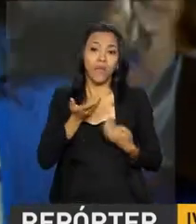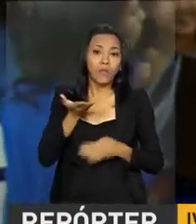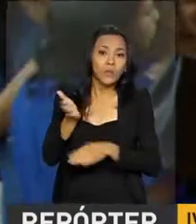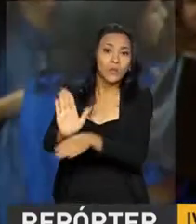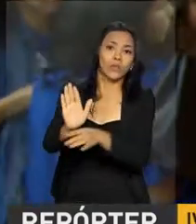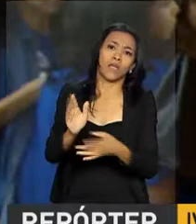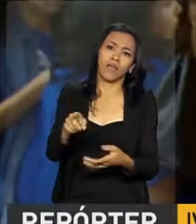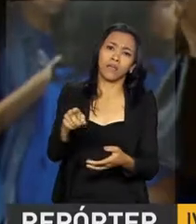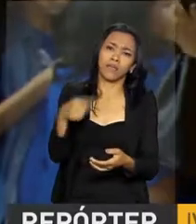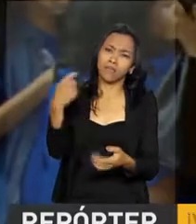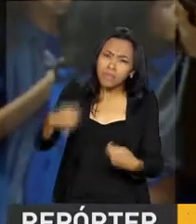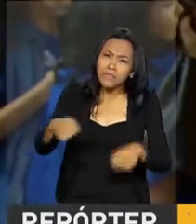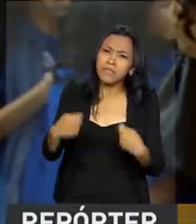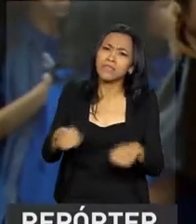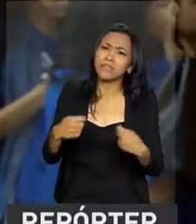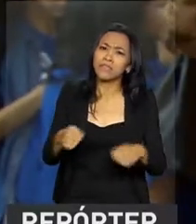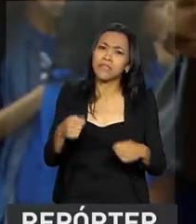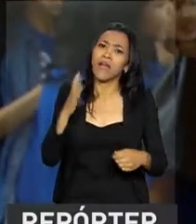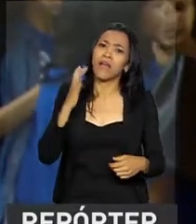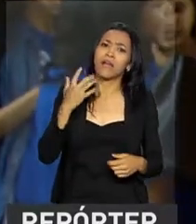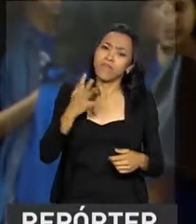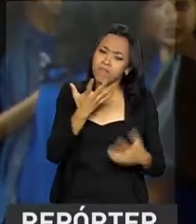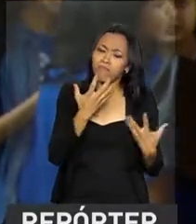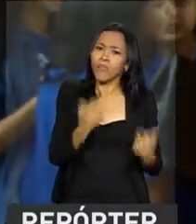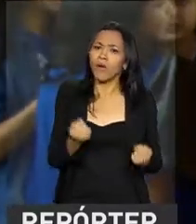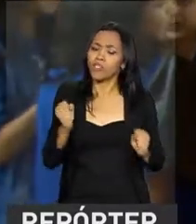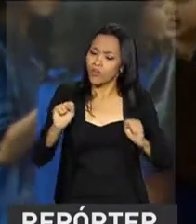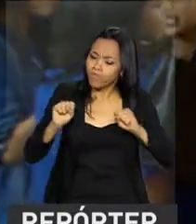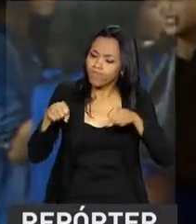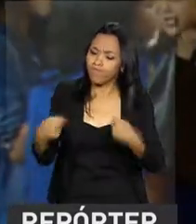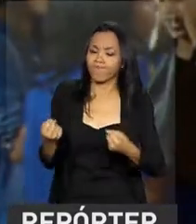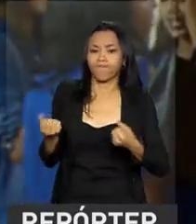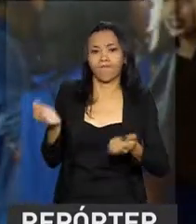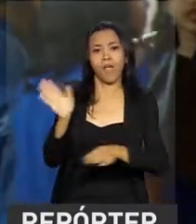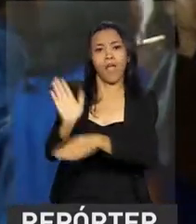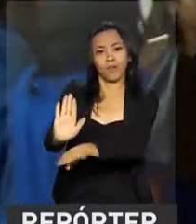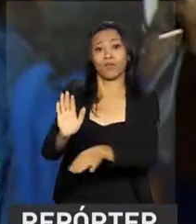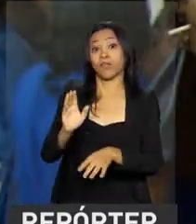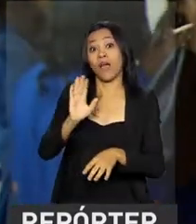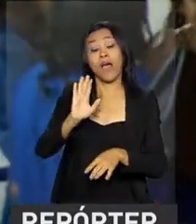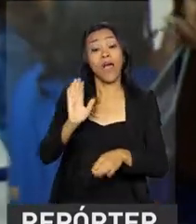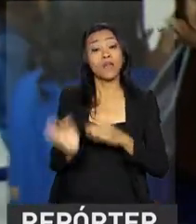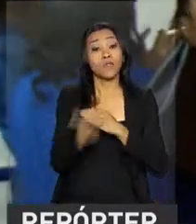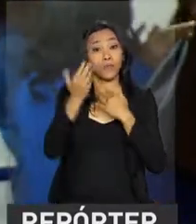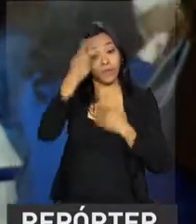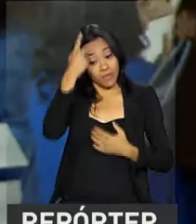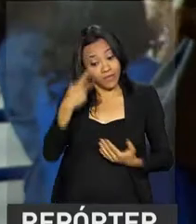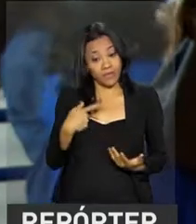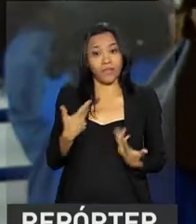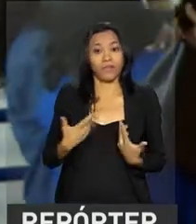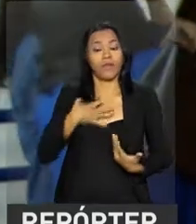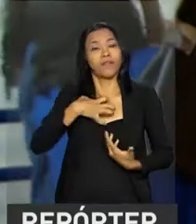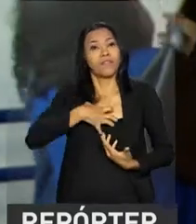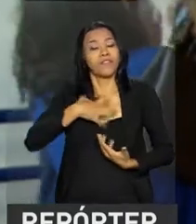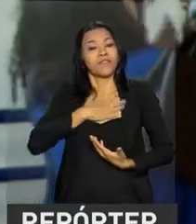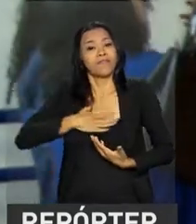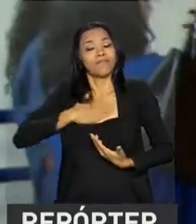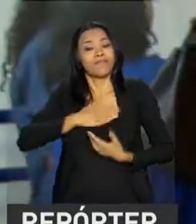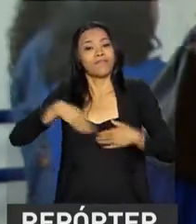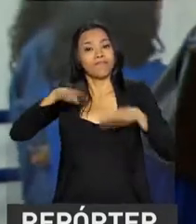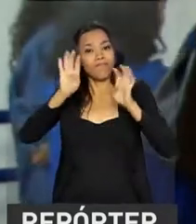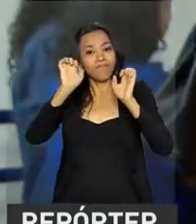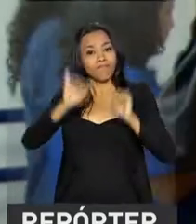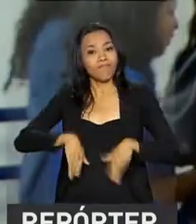os mais necessitados, ao se engajarem, acabam se ajudando muito mais a si mesmas pela satisfação que têm de